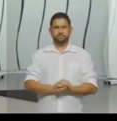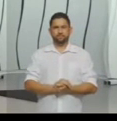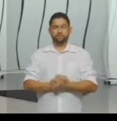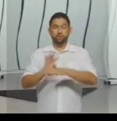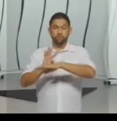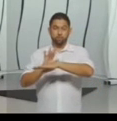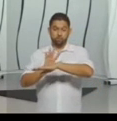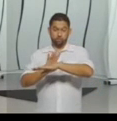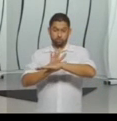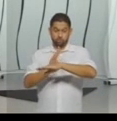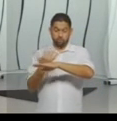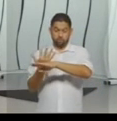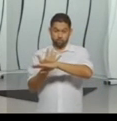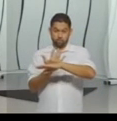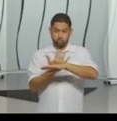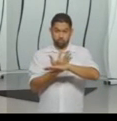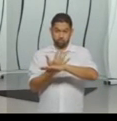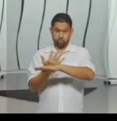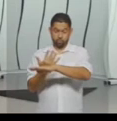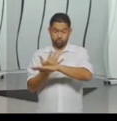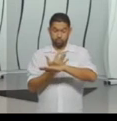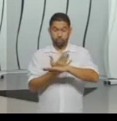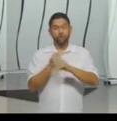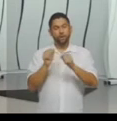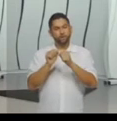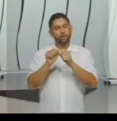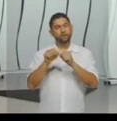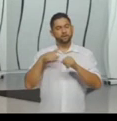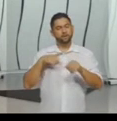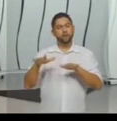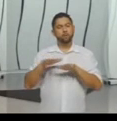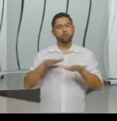possuem cílios que permitem a sua locomoção.